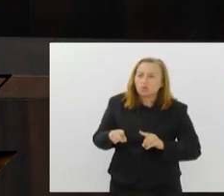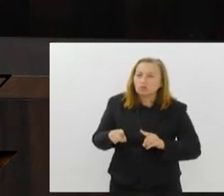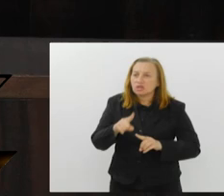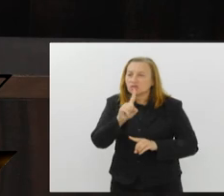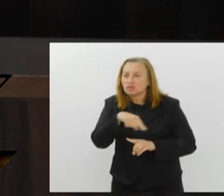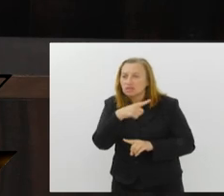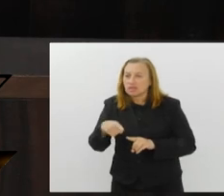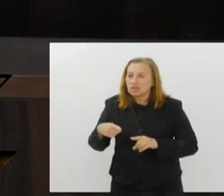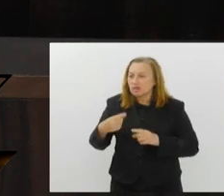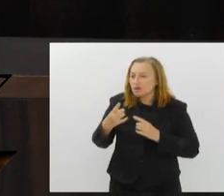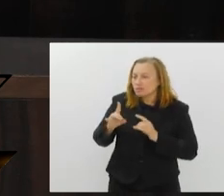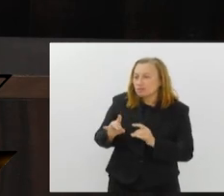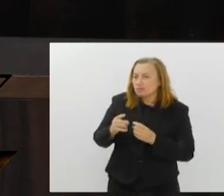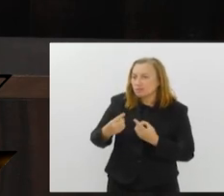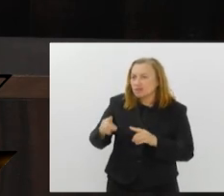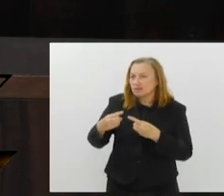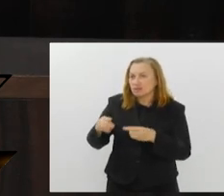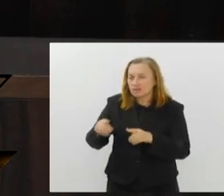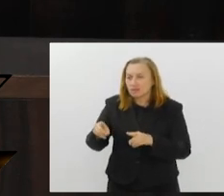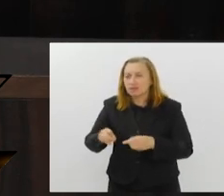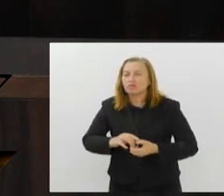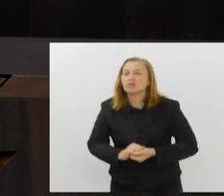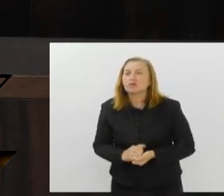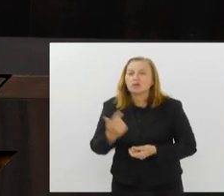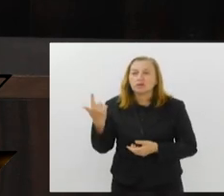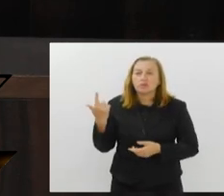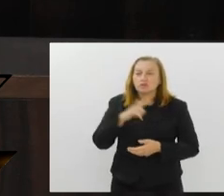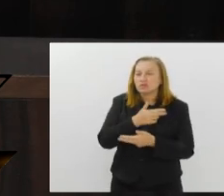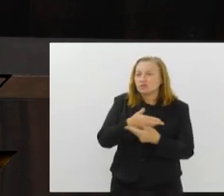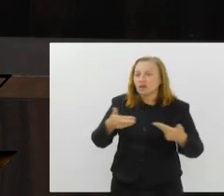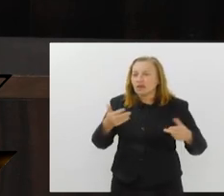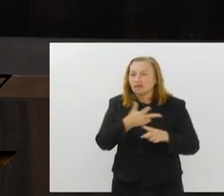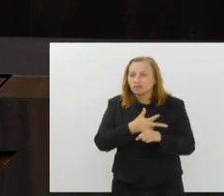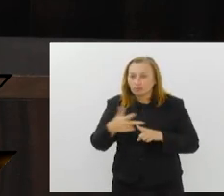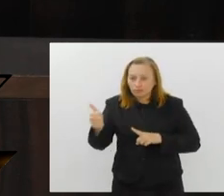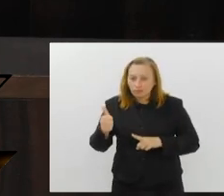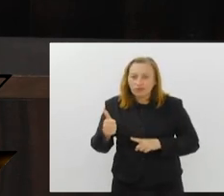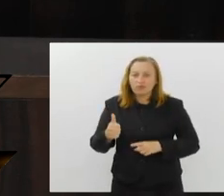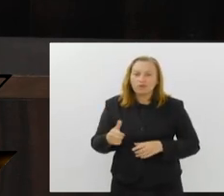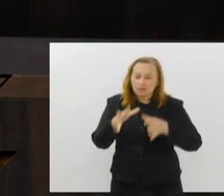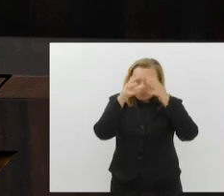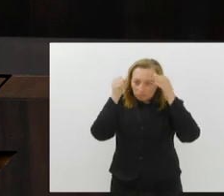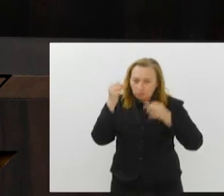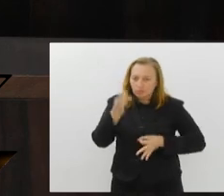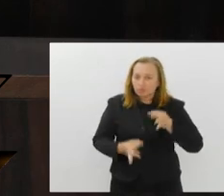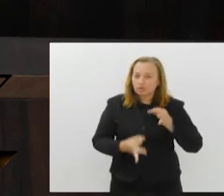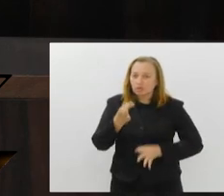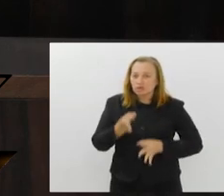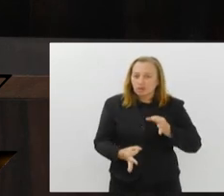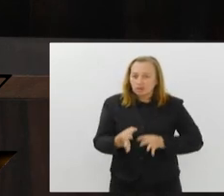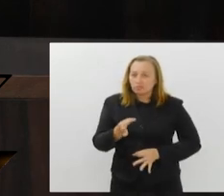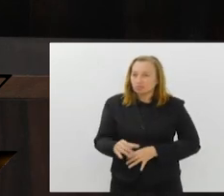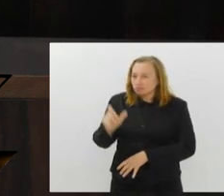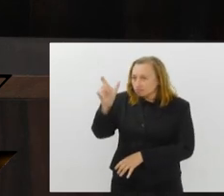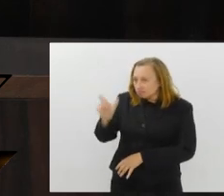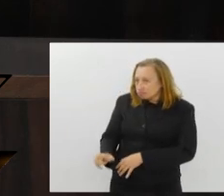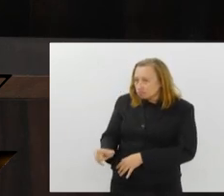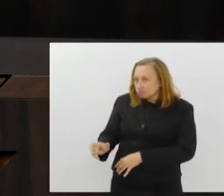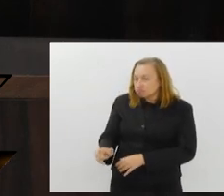a perseguição e conseguiu grandes vitórias no Supremo uma pessoa completamente